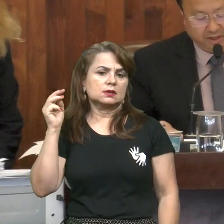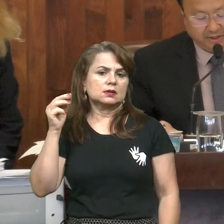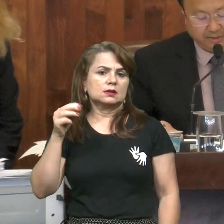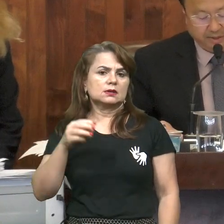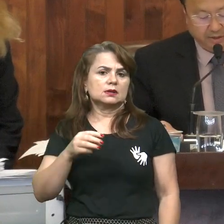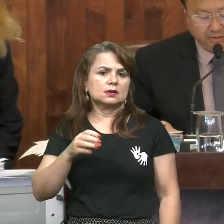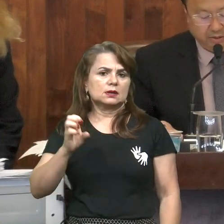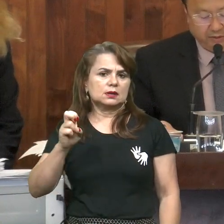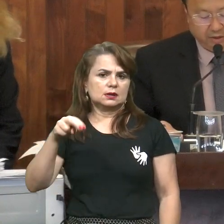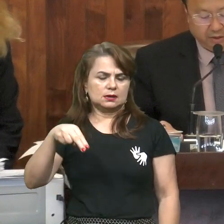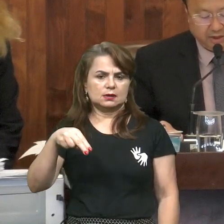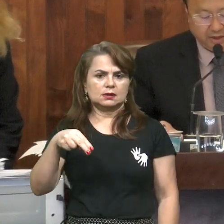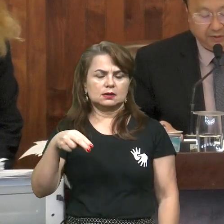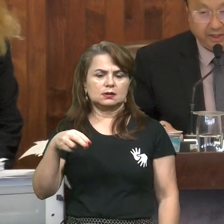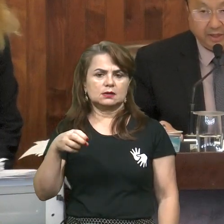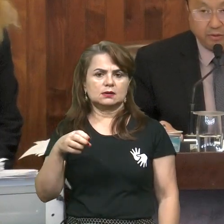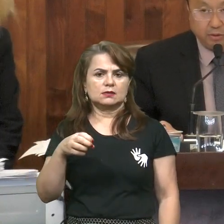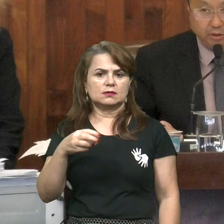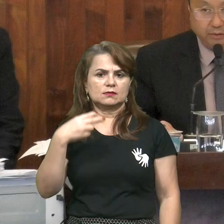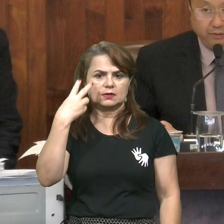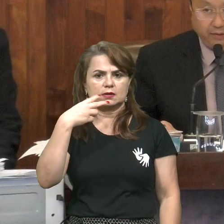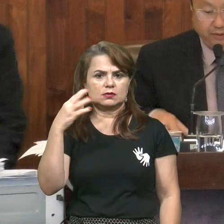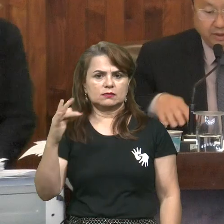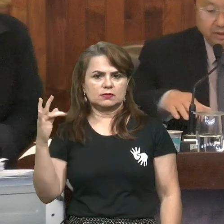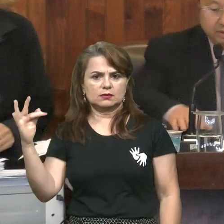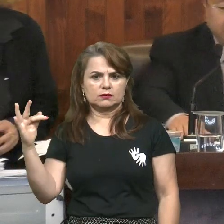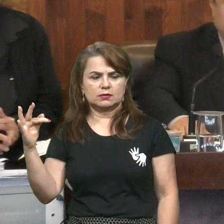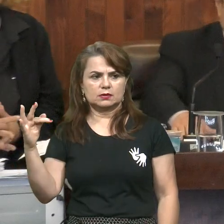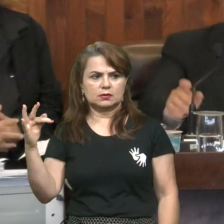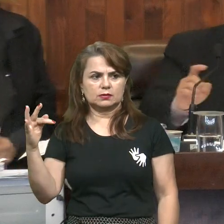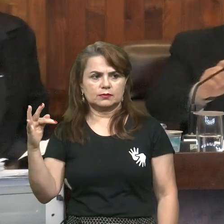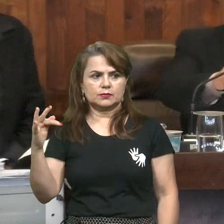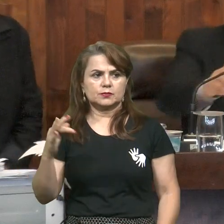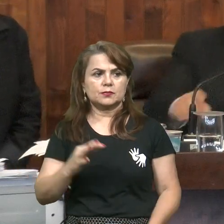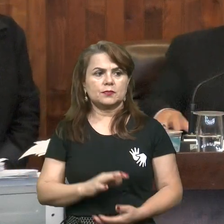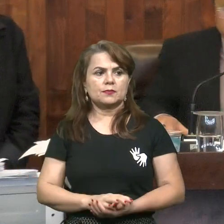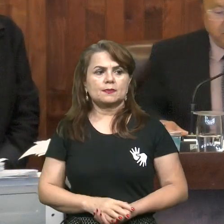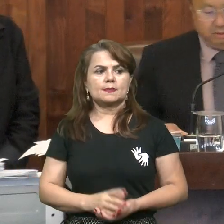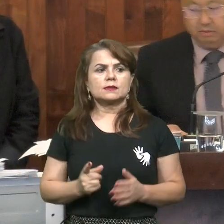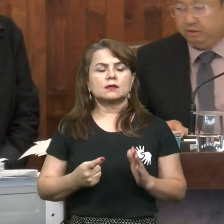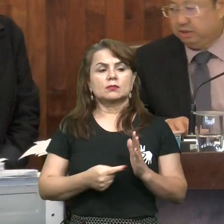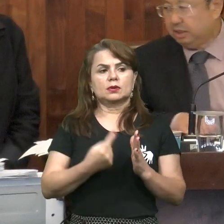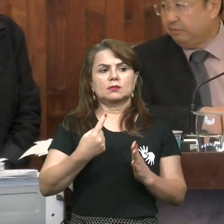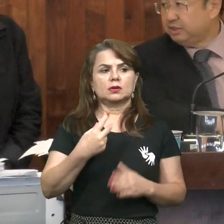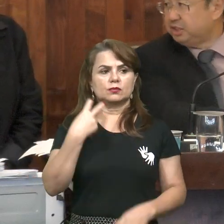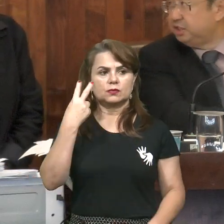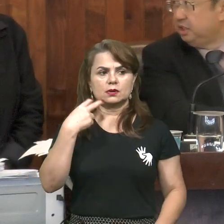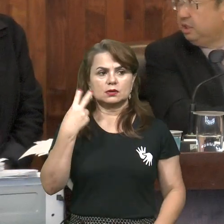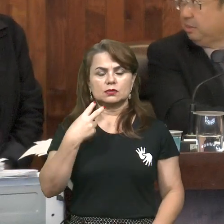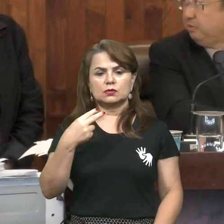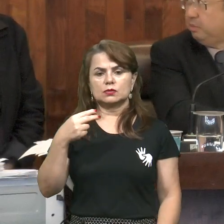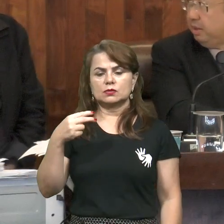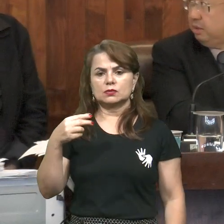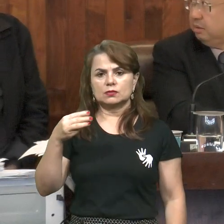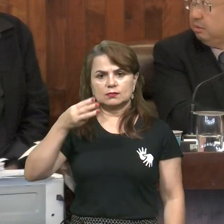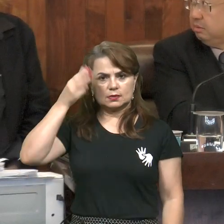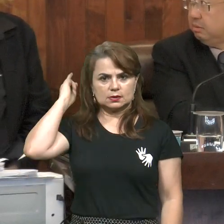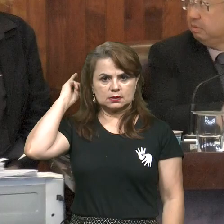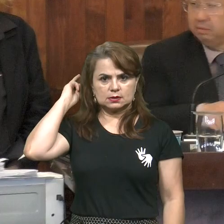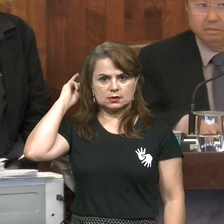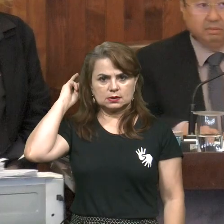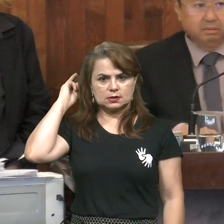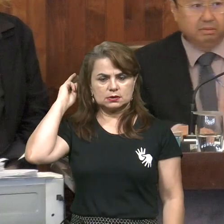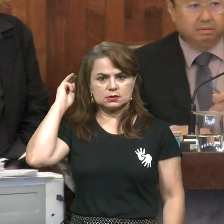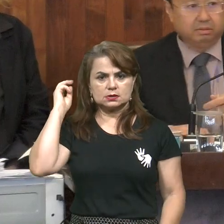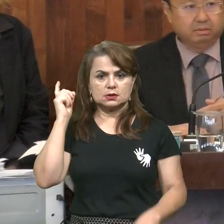vereador Eduardo Nascimento e vereador agente federal Júnior Fefe. Primeiro vereador inscrito no pequeno expediente, vereador Marcos Rezende, que na